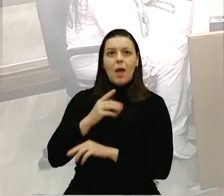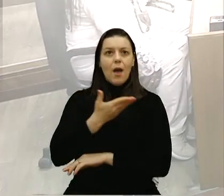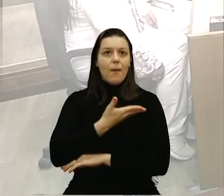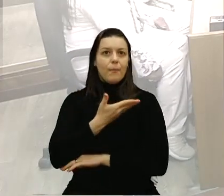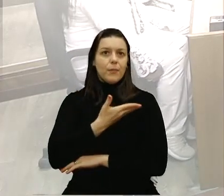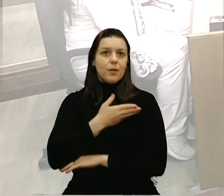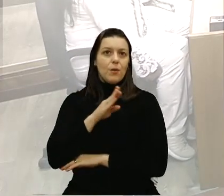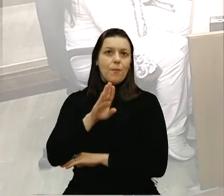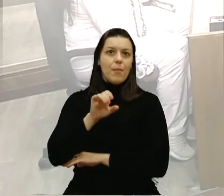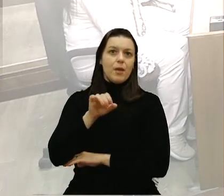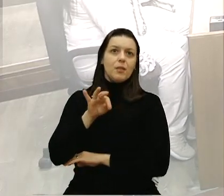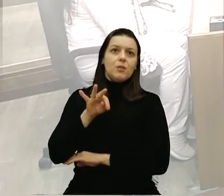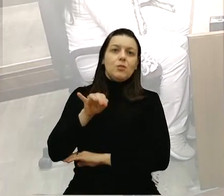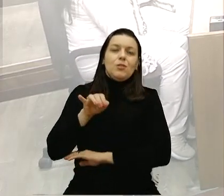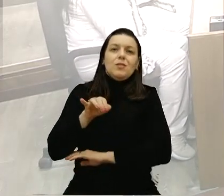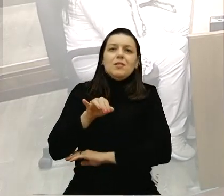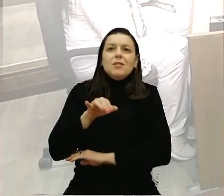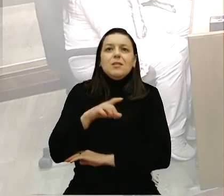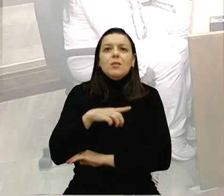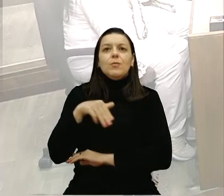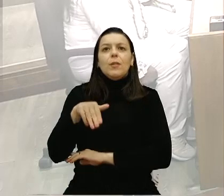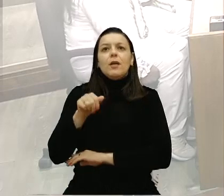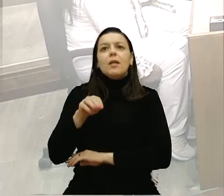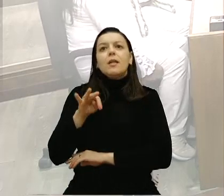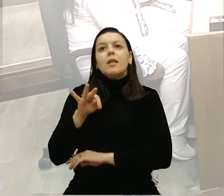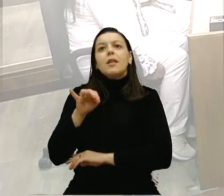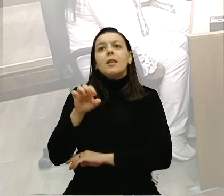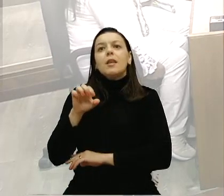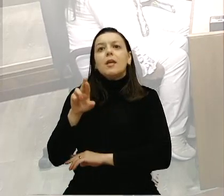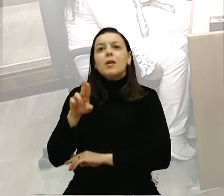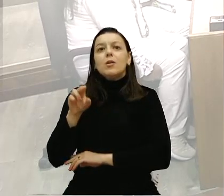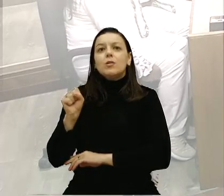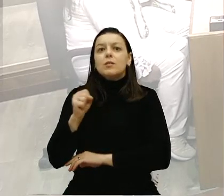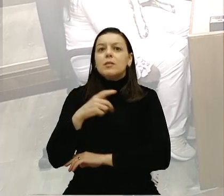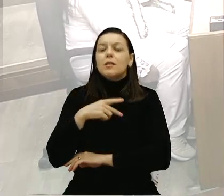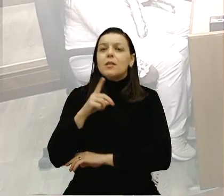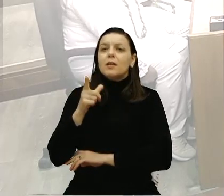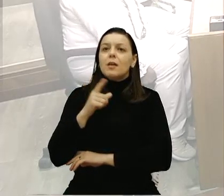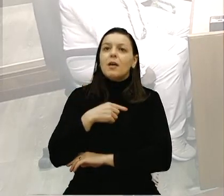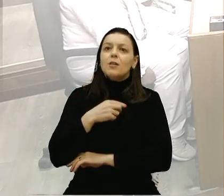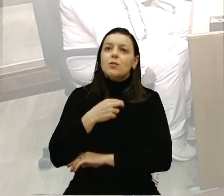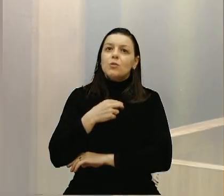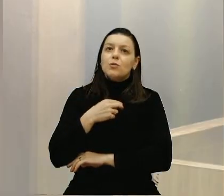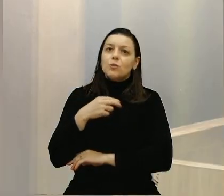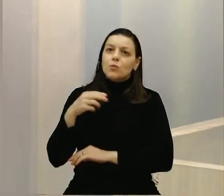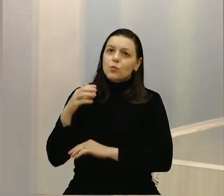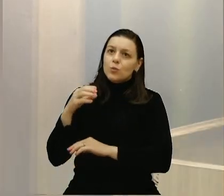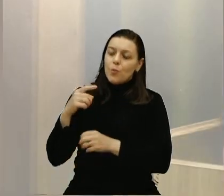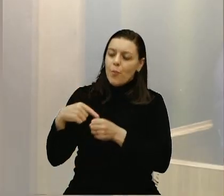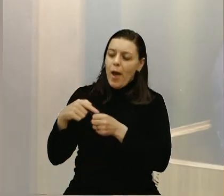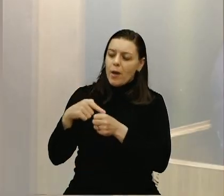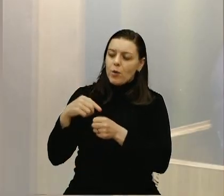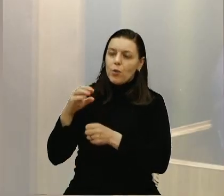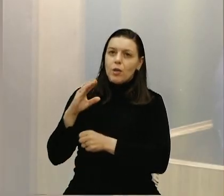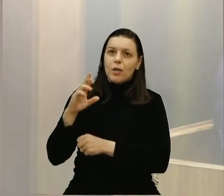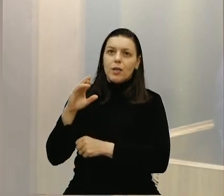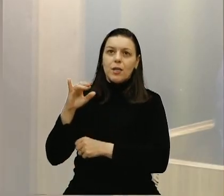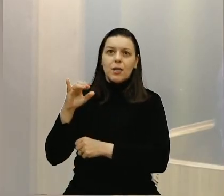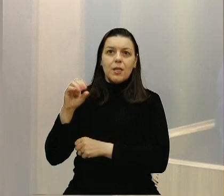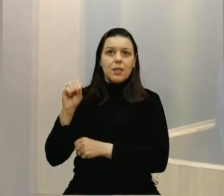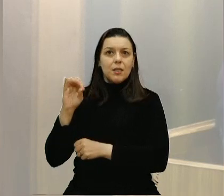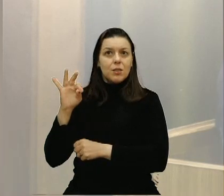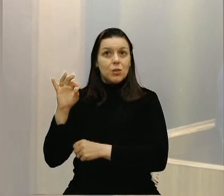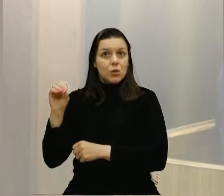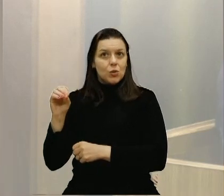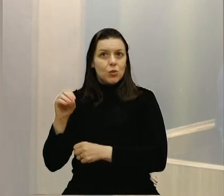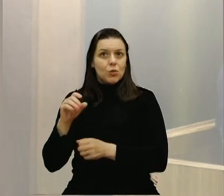Beth e do Matheus, que eu estou vendo aí, né? Nós éramos lá da paróquia do Cristo Operário e foi muito jovem que nós,